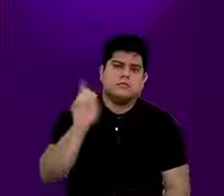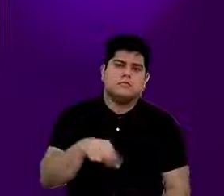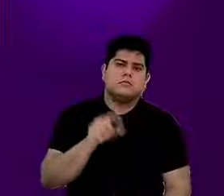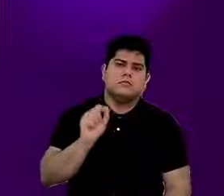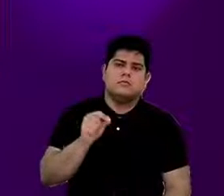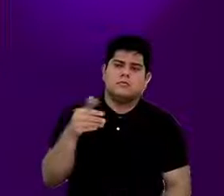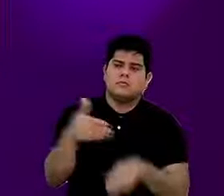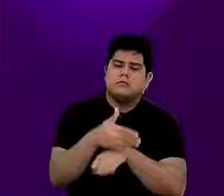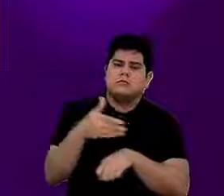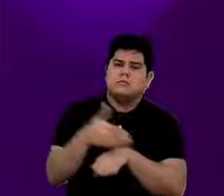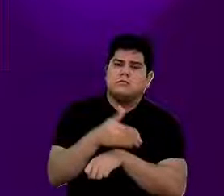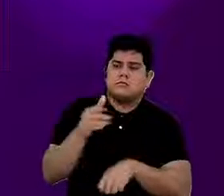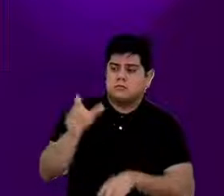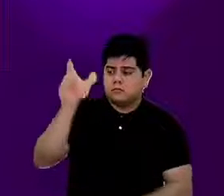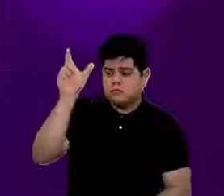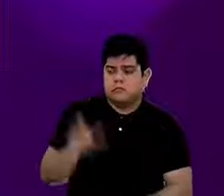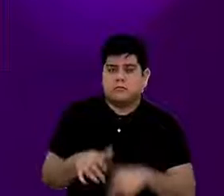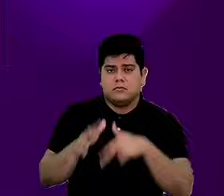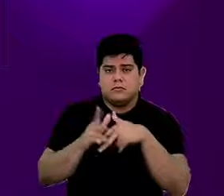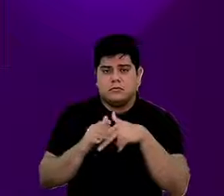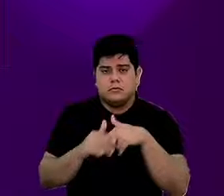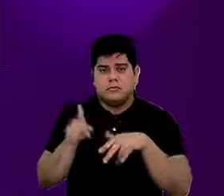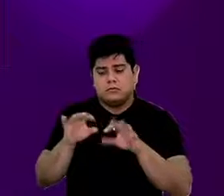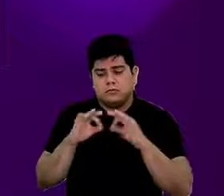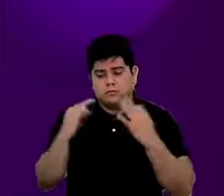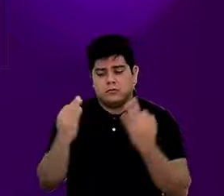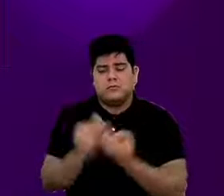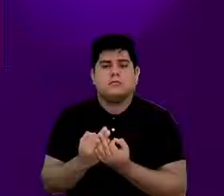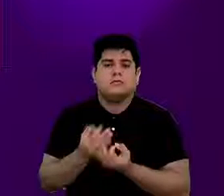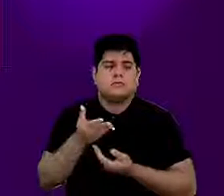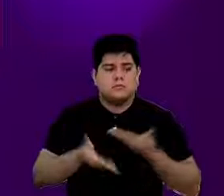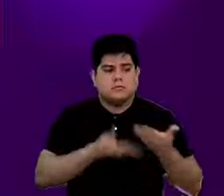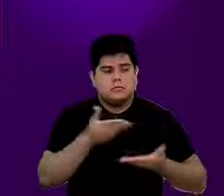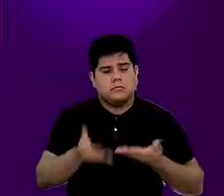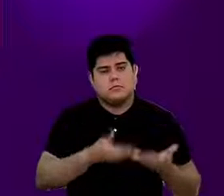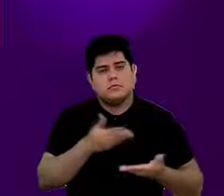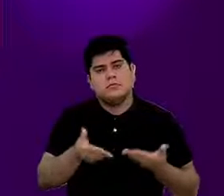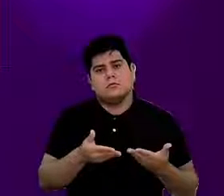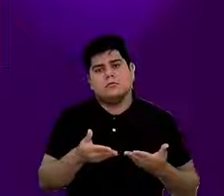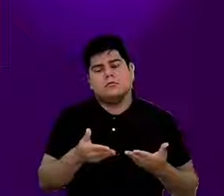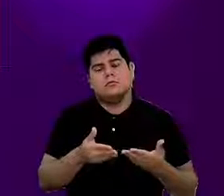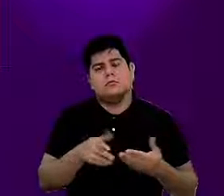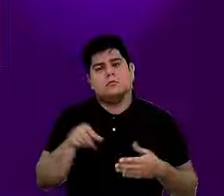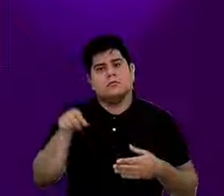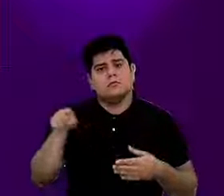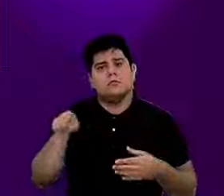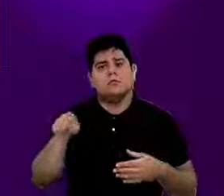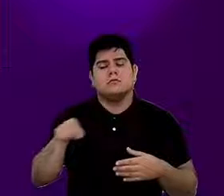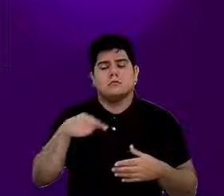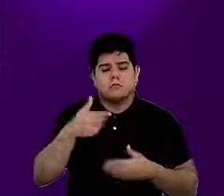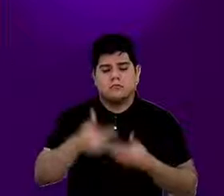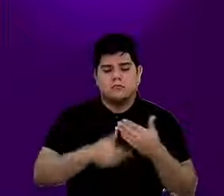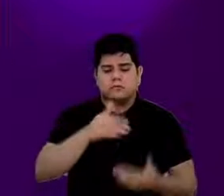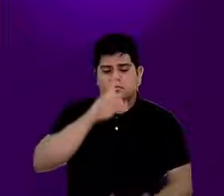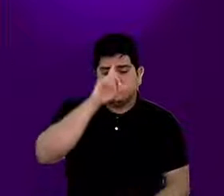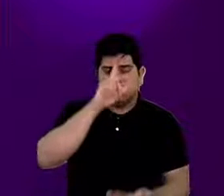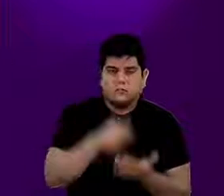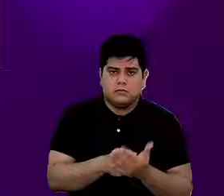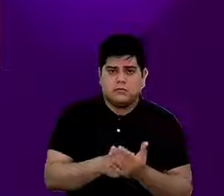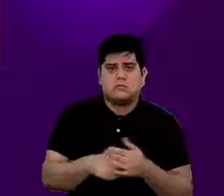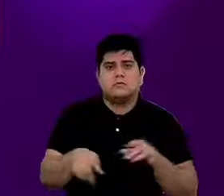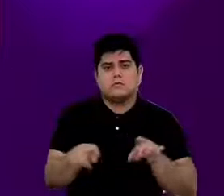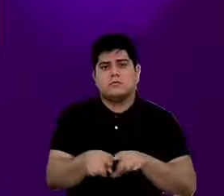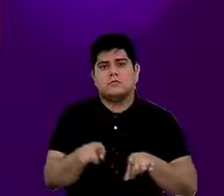da participação do paciente e da sua família, dos seus cuidadores, nesse processo decisório e também